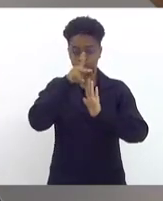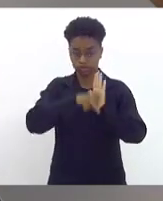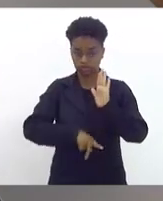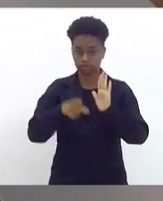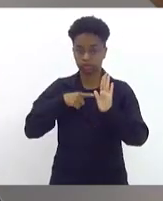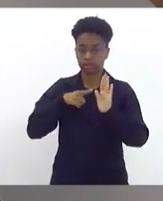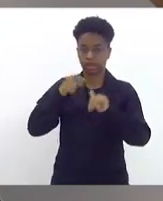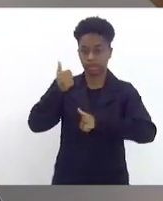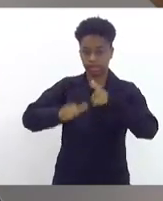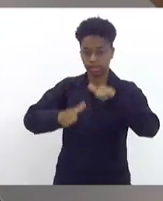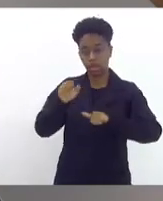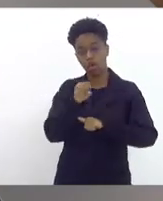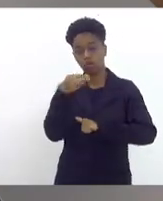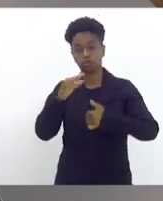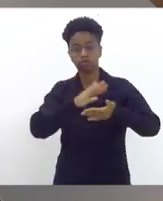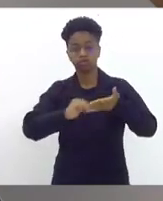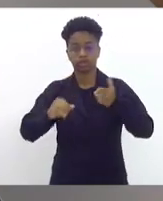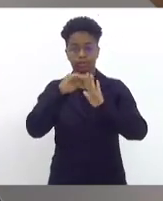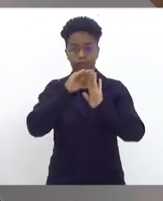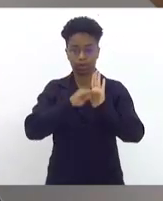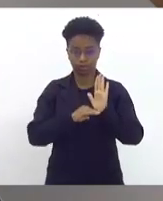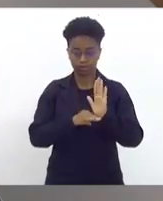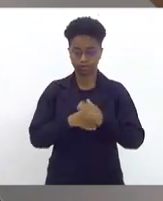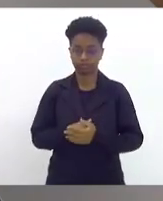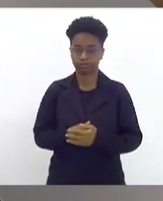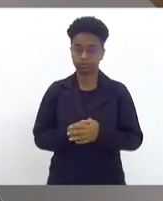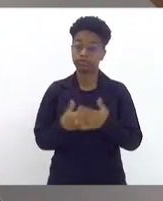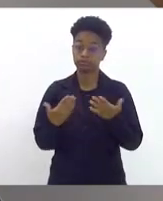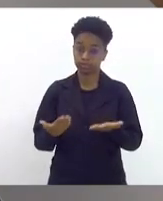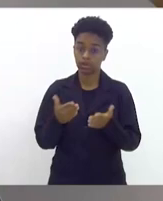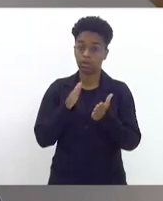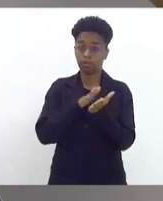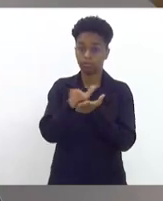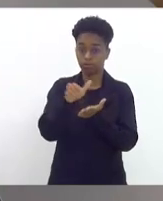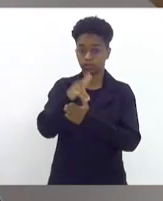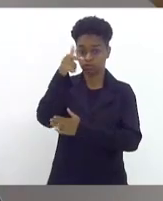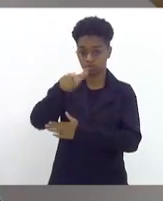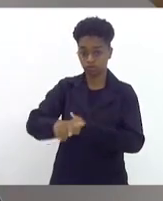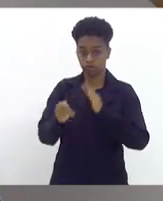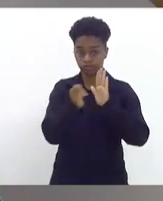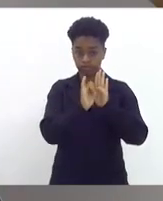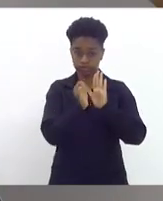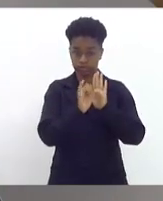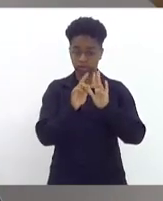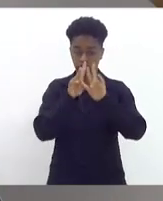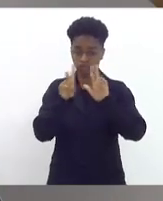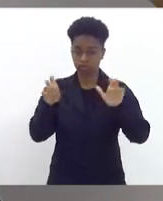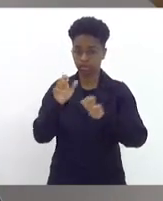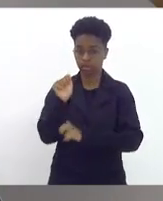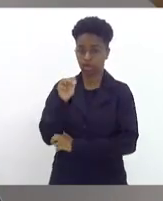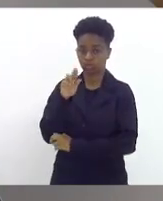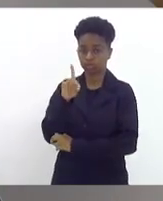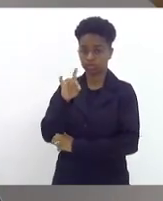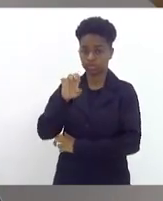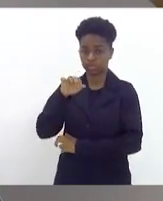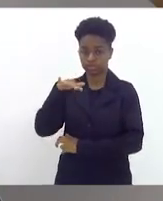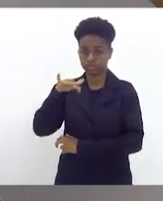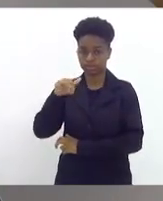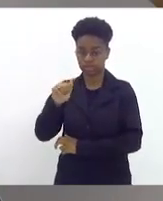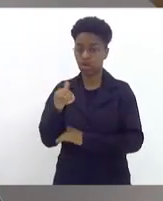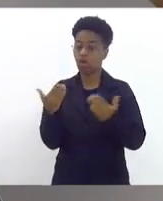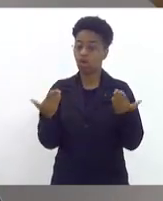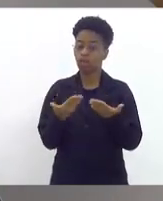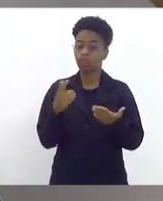ou retirados de pauta foi republicado o edital de audiência portanto temos hoje